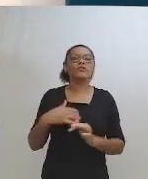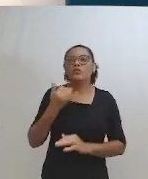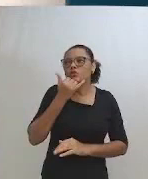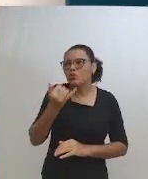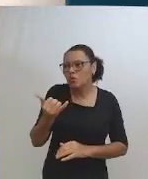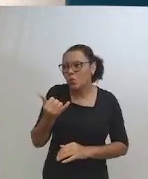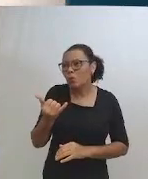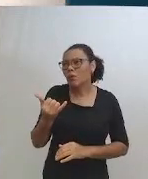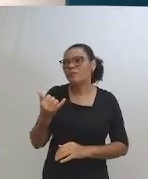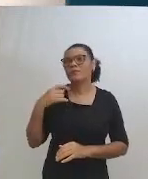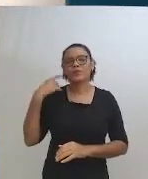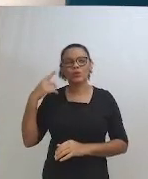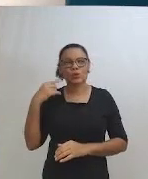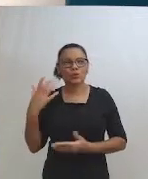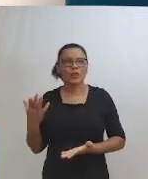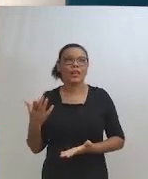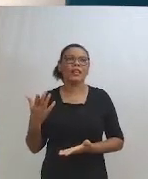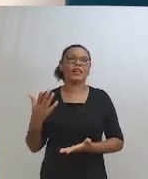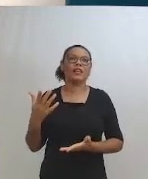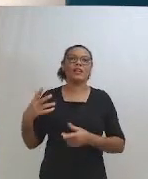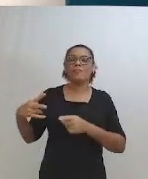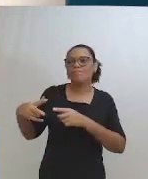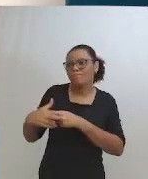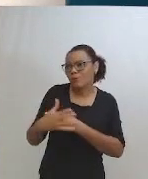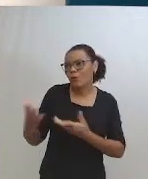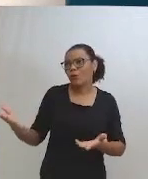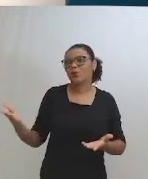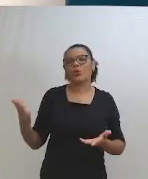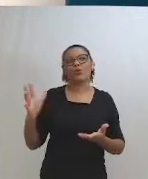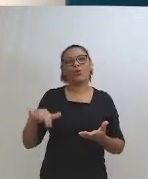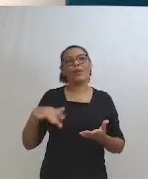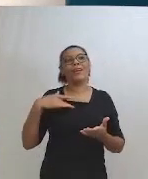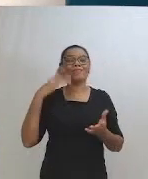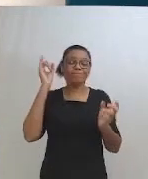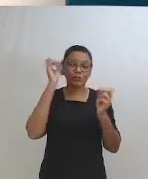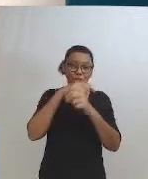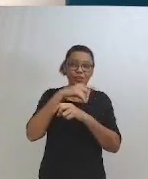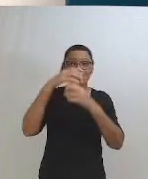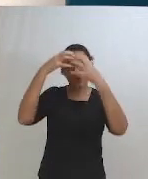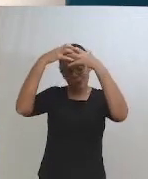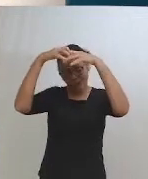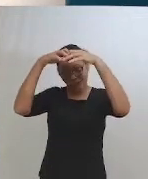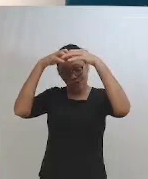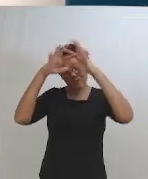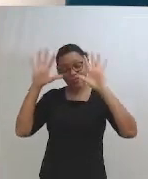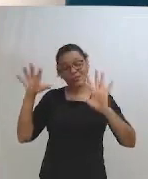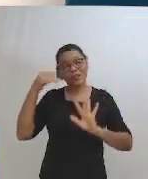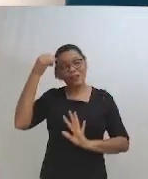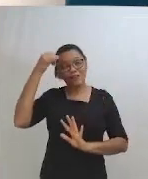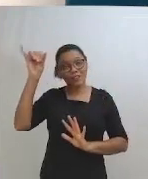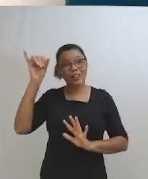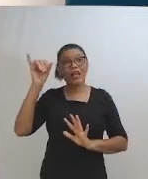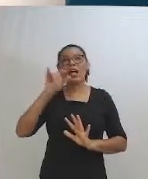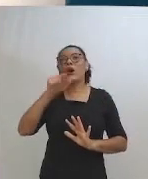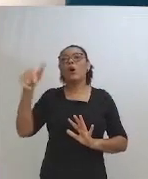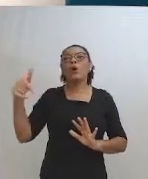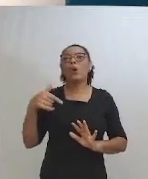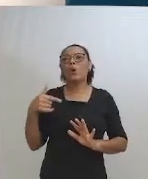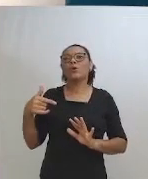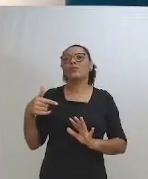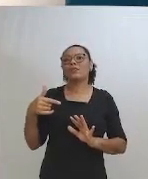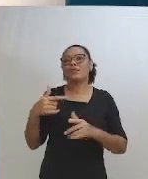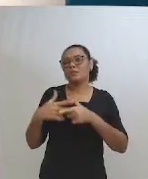interrompido. Inclusive, o seu raciocínio, eu sei que isso é complicado, mas eu queria só evitar alguma complicação maior. Então, posso